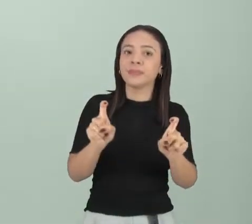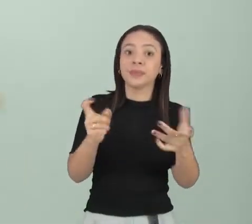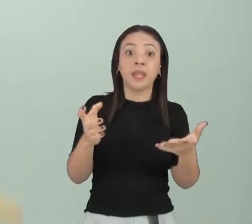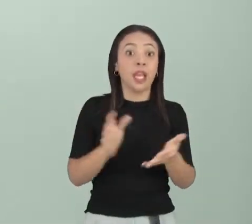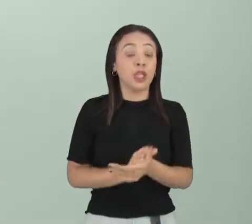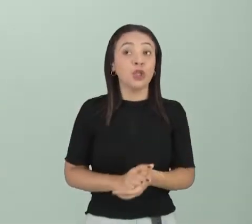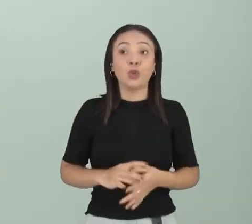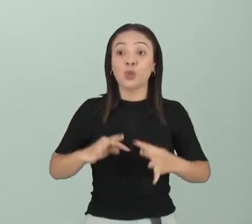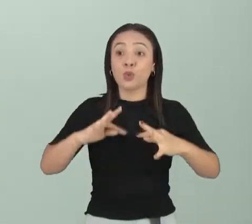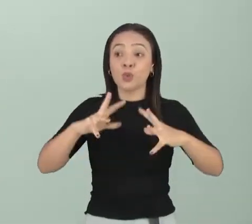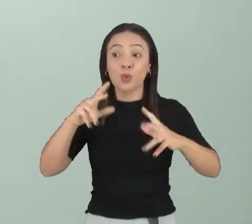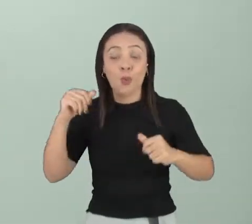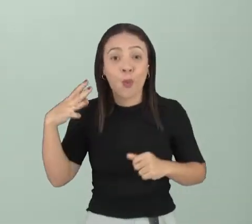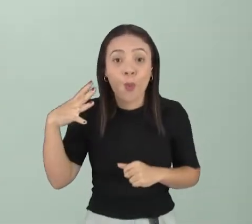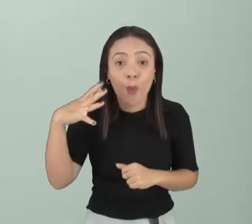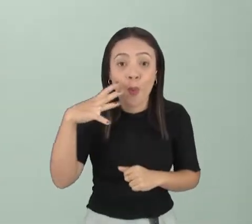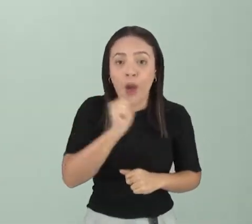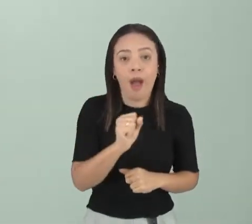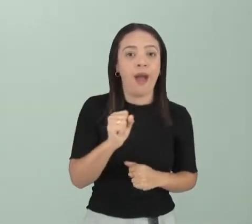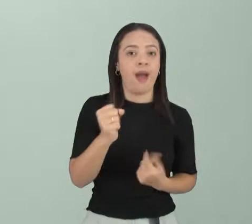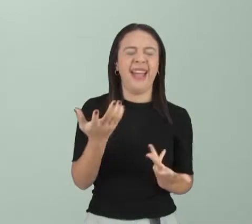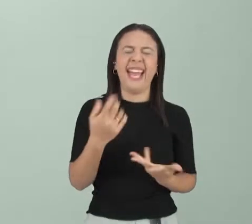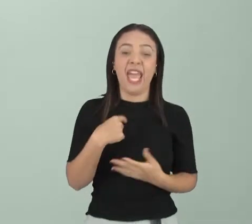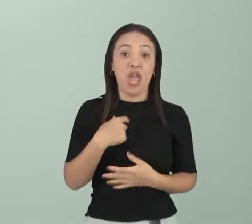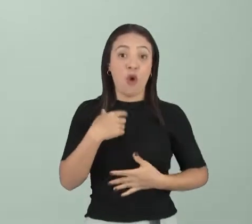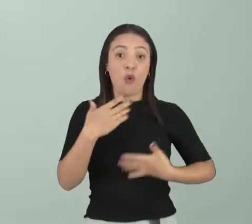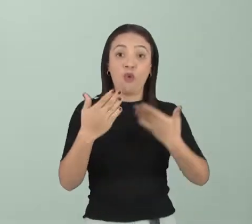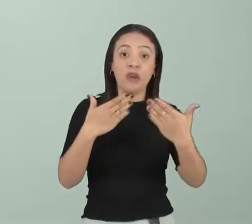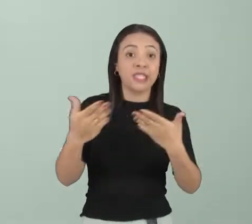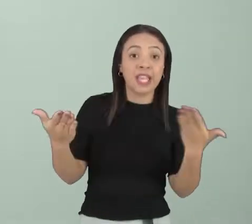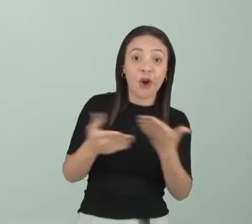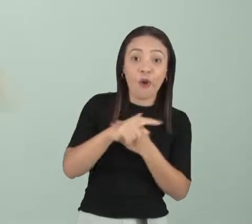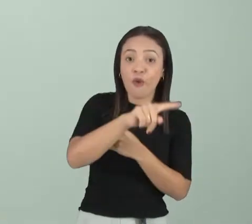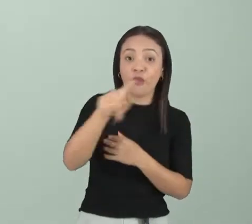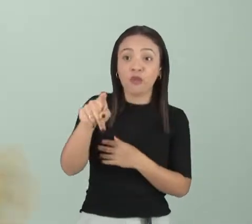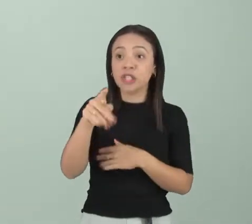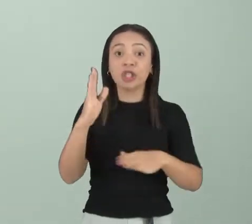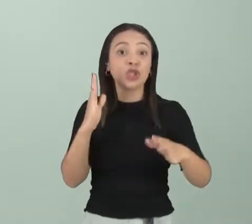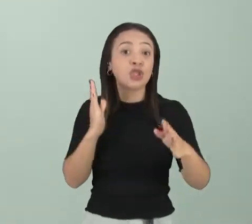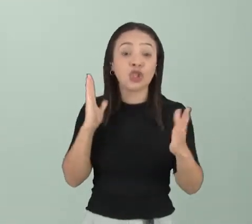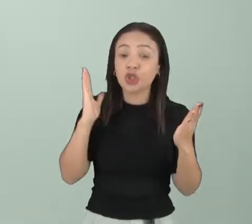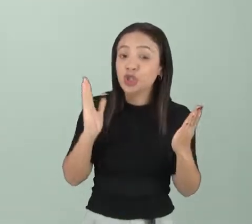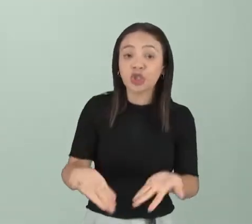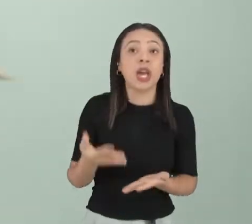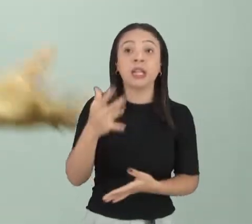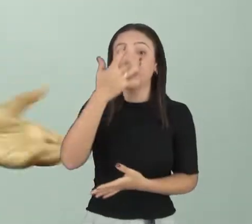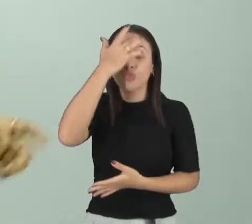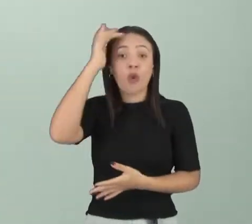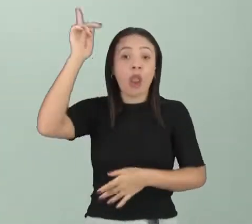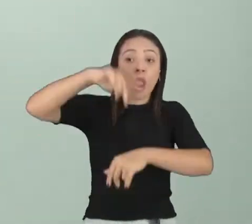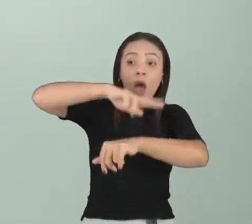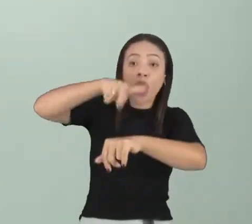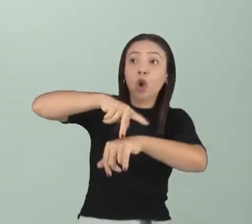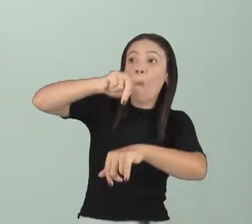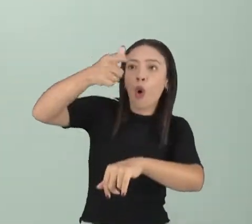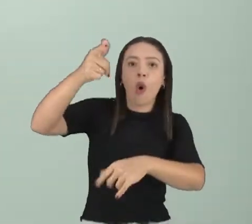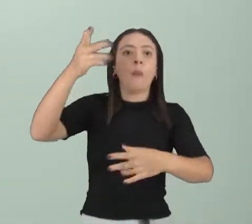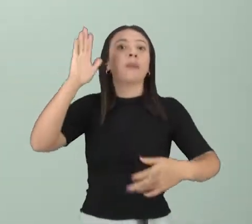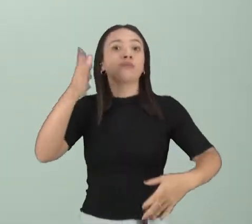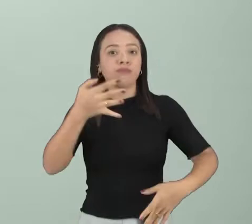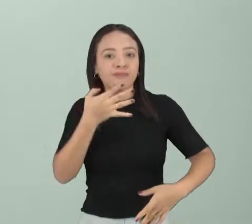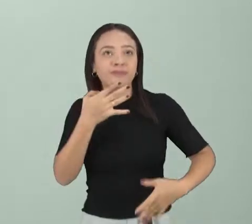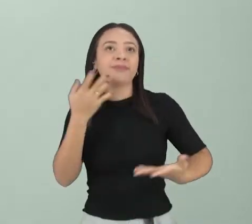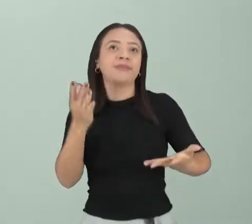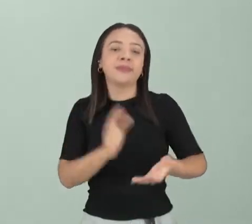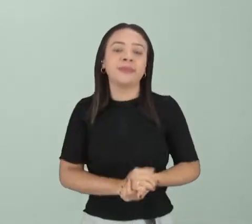é tudo muito veloz né o que eu falo aqui na mesma hora após chegar lá no Japão e vice-versa todos os lugares do mundo conectado na mesmo